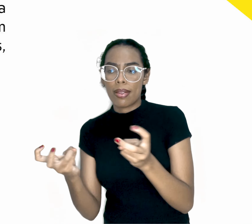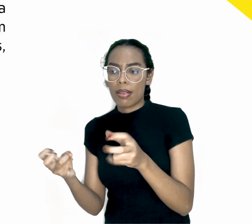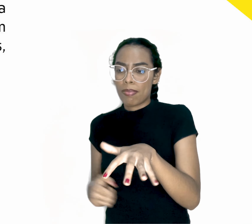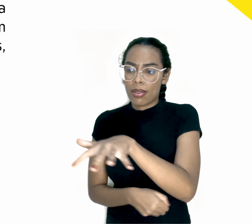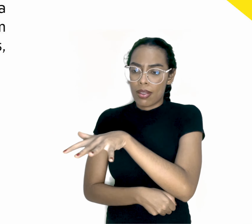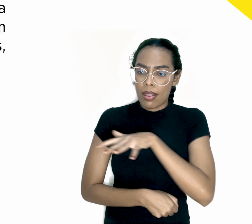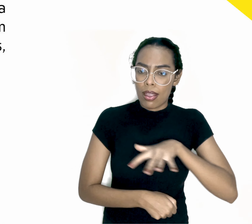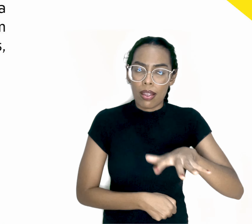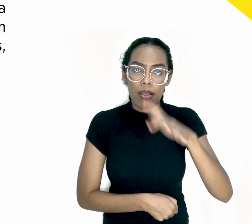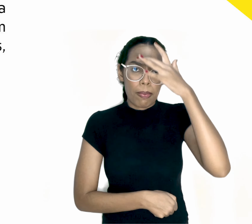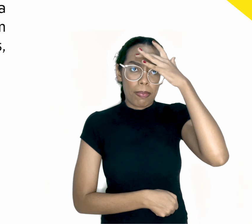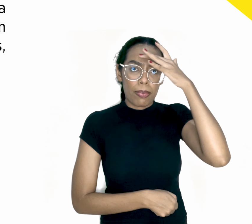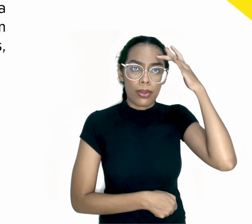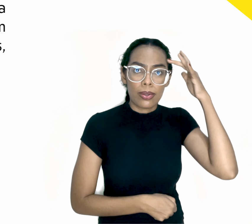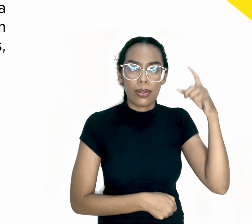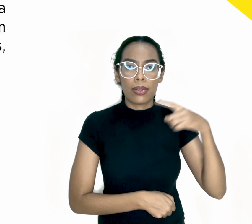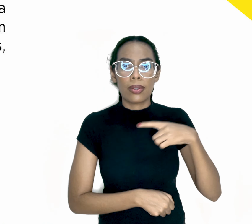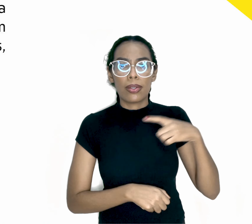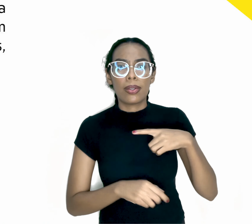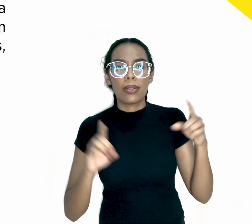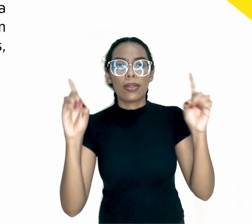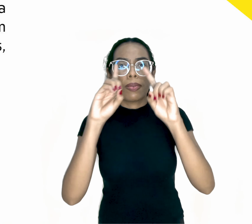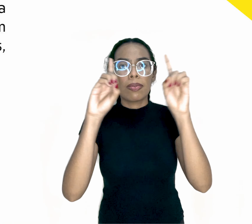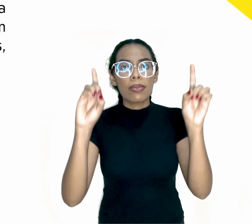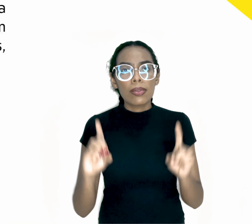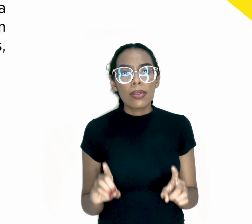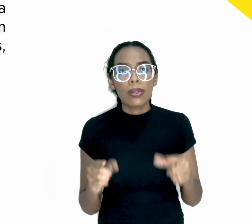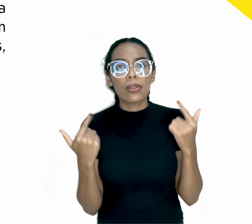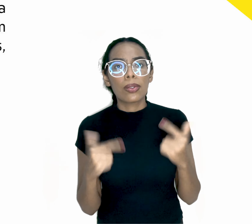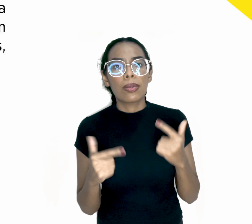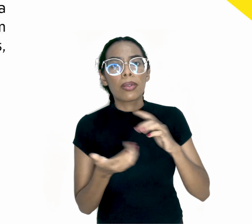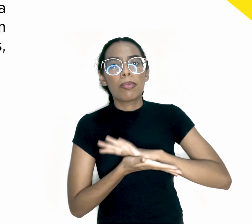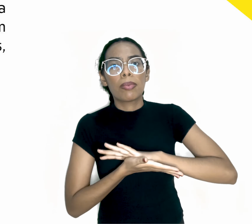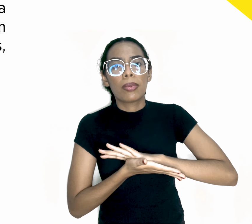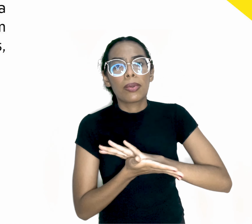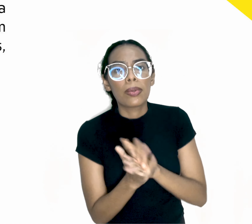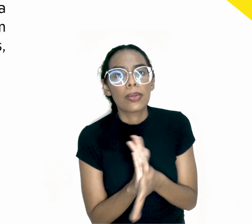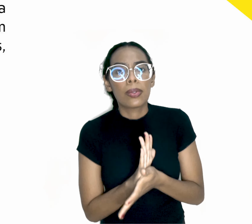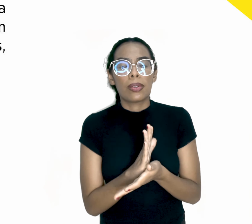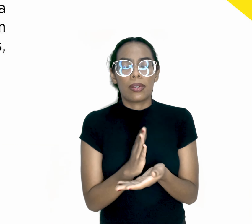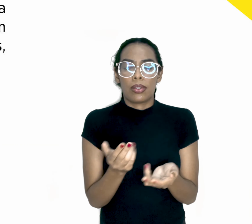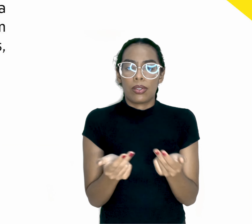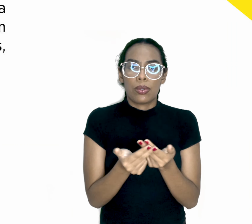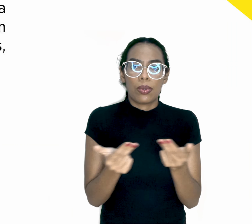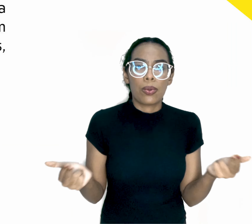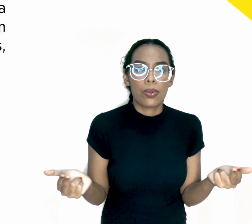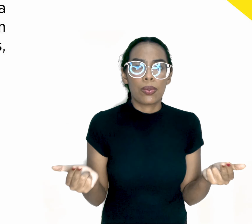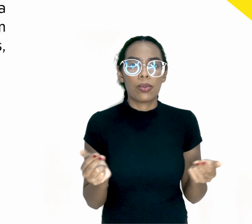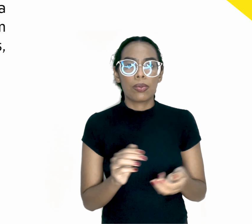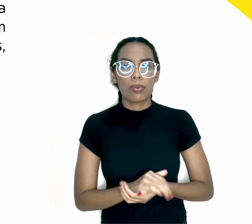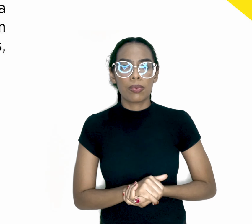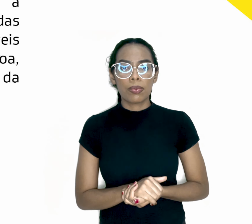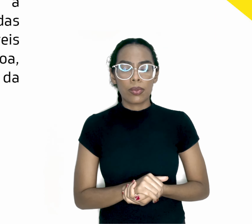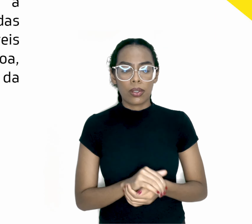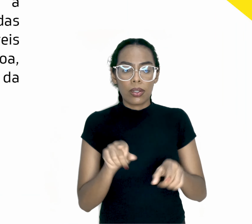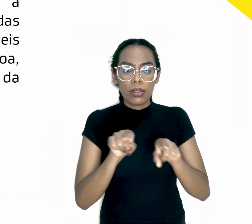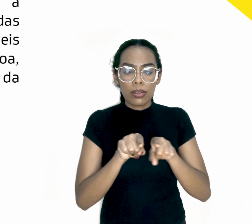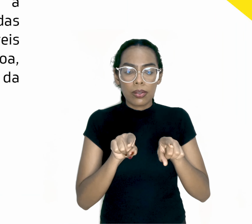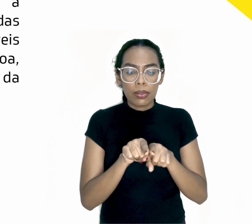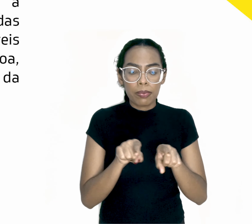deficiência Sem preconceitos, mistérios, tabus, estigmas, estereótipos e discriminações